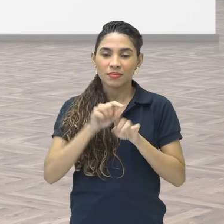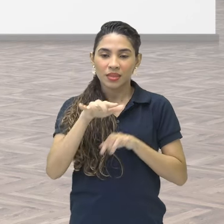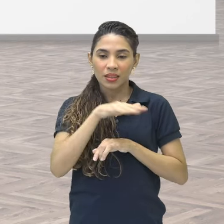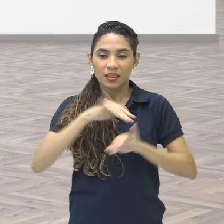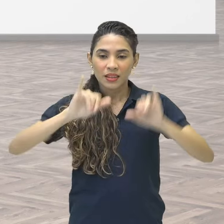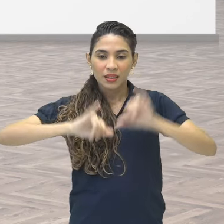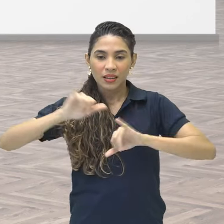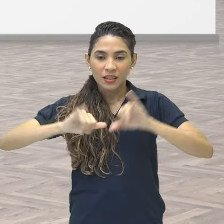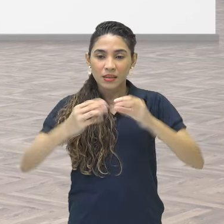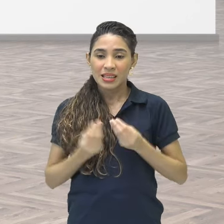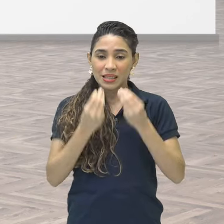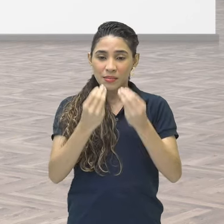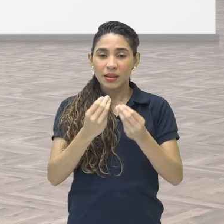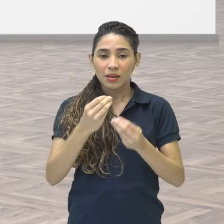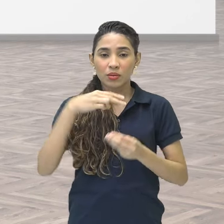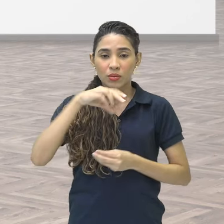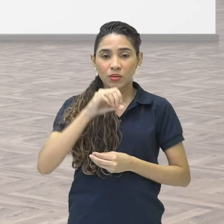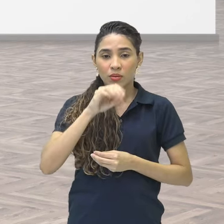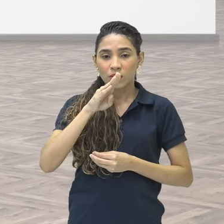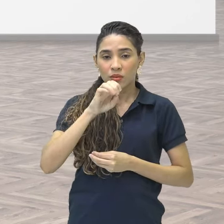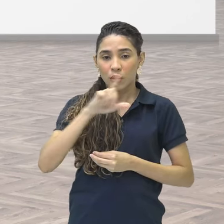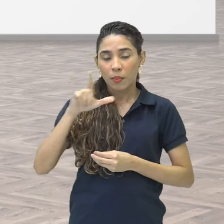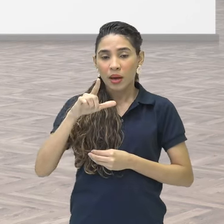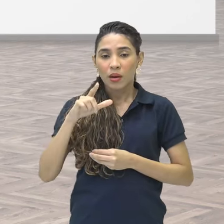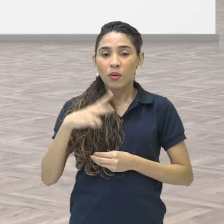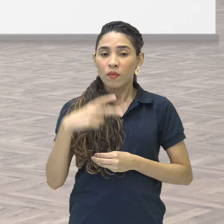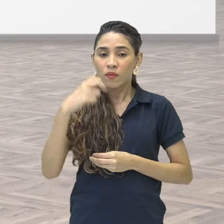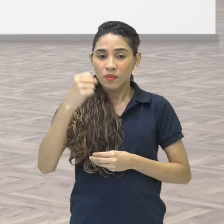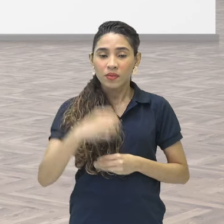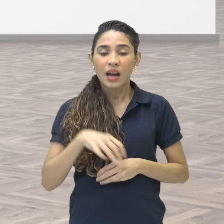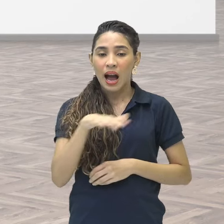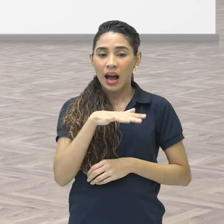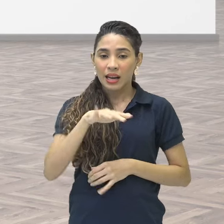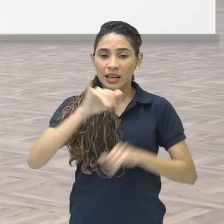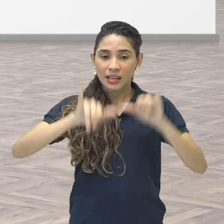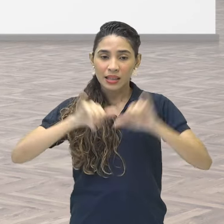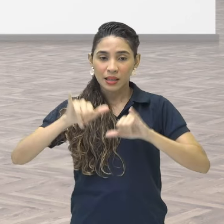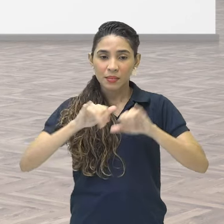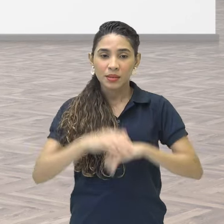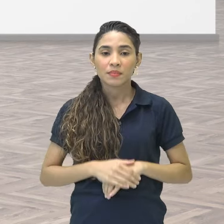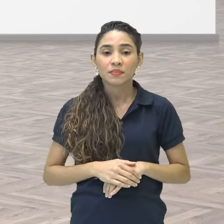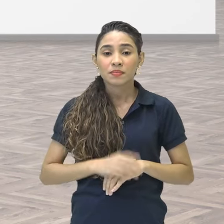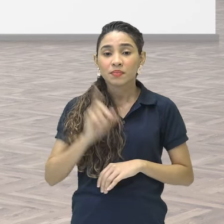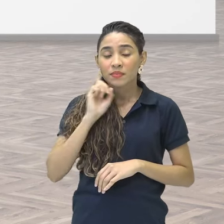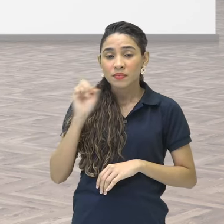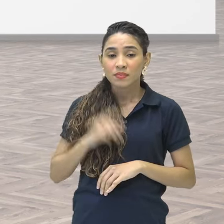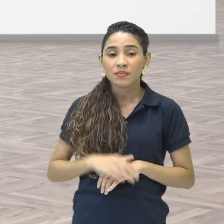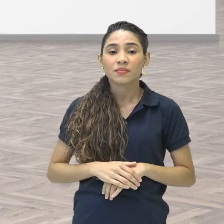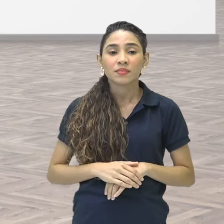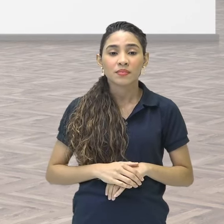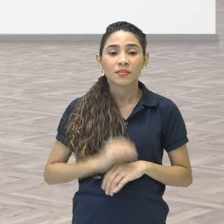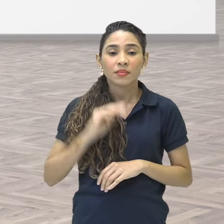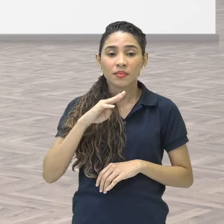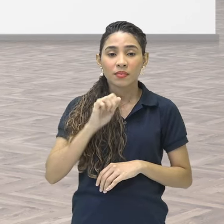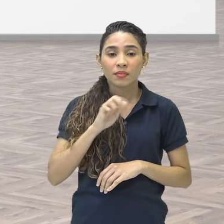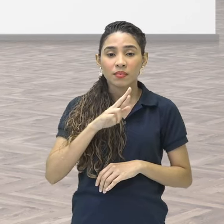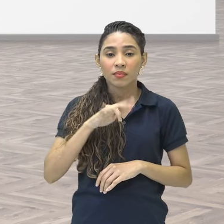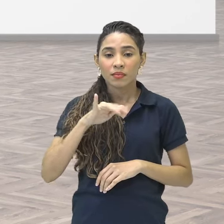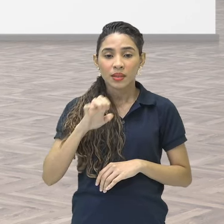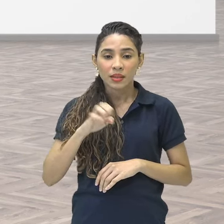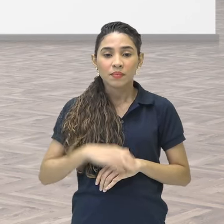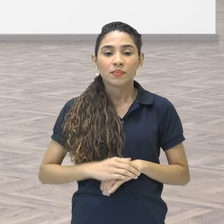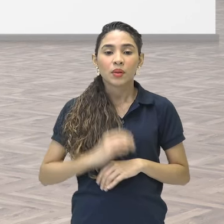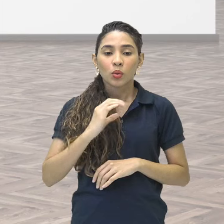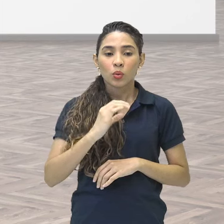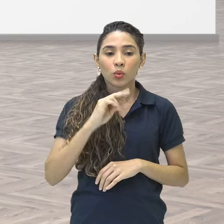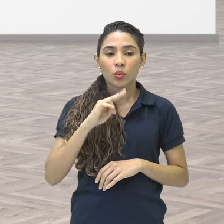química que receberam o prêmio Nobel, né? Na área da química. Começamos aqui, por exemplo, com a Marie Curie, né? Que